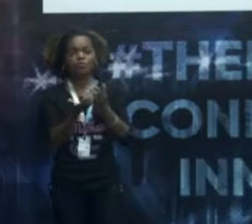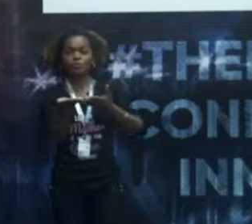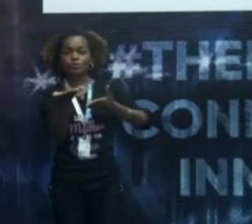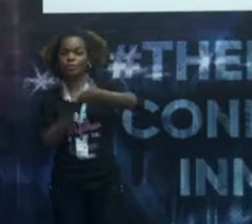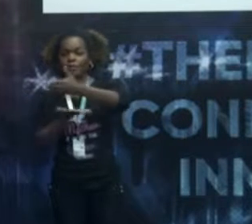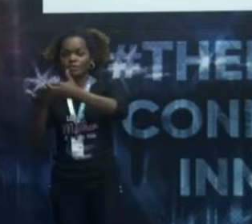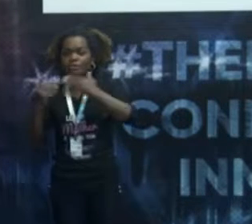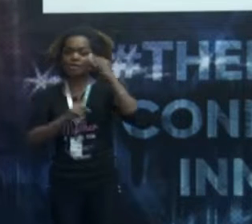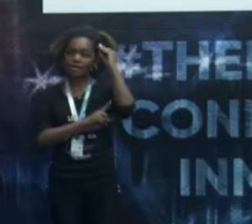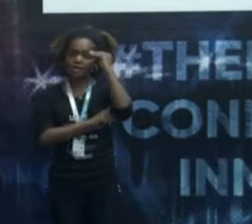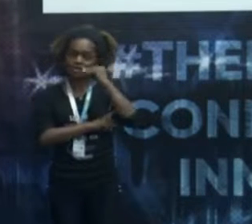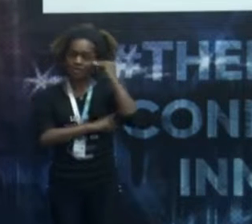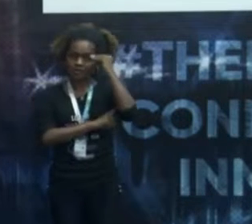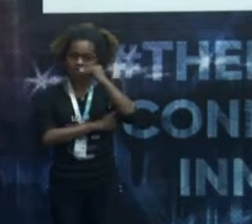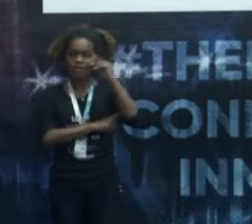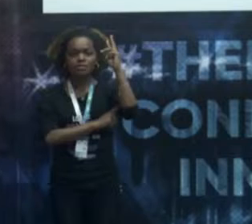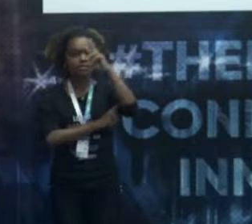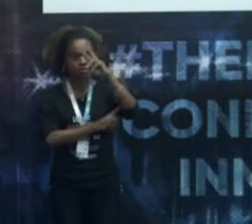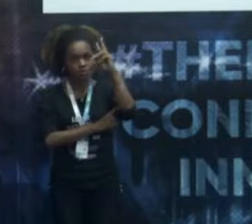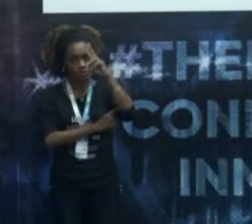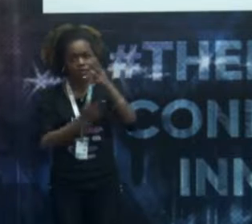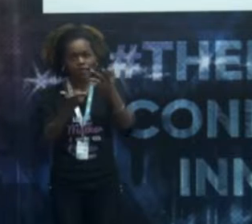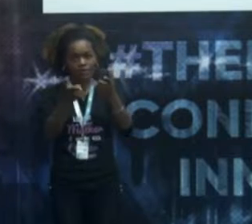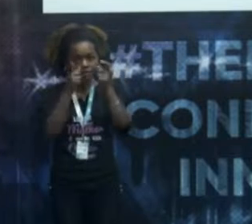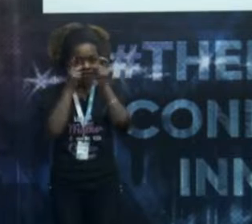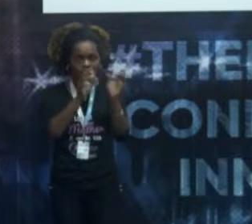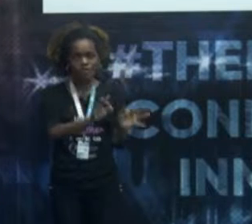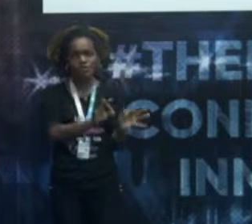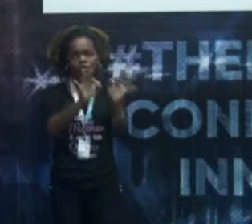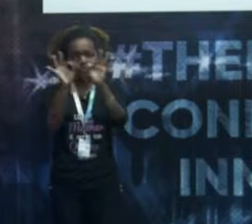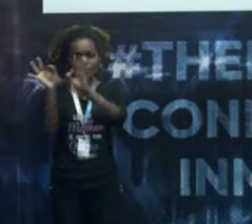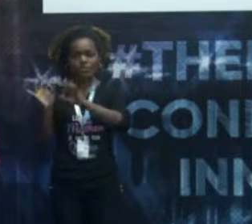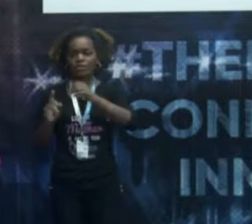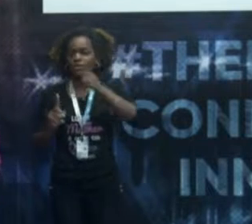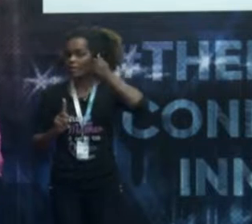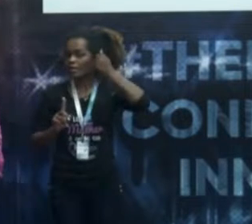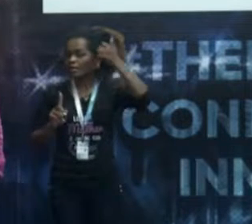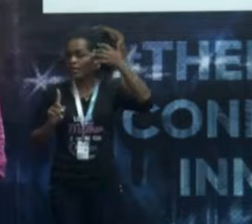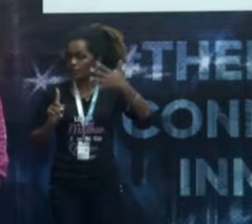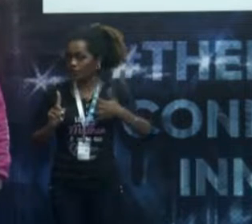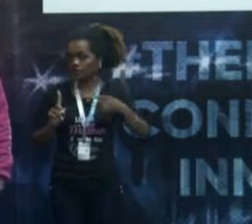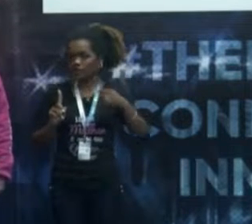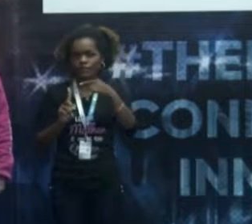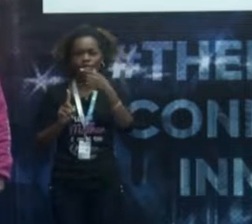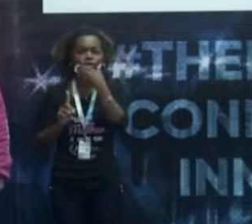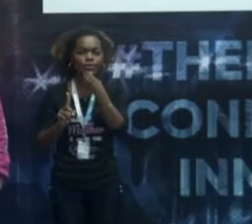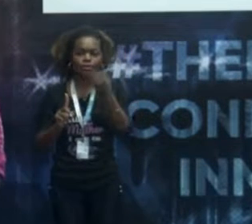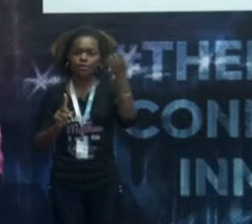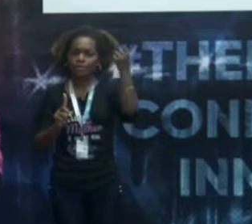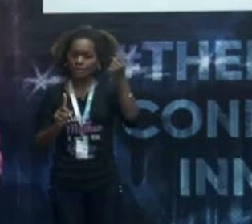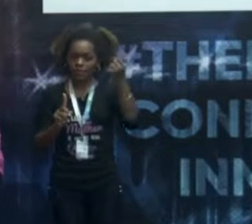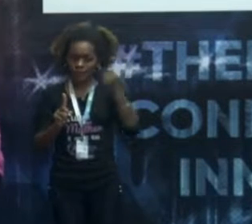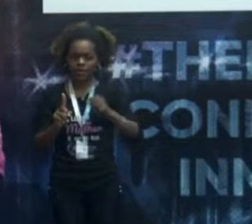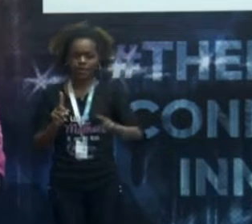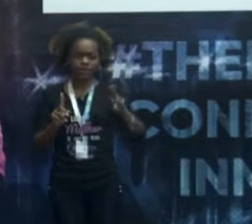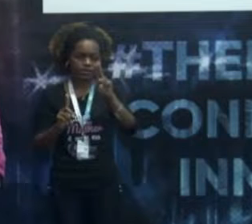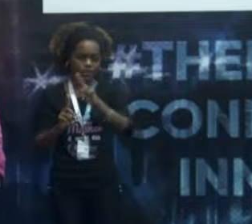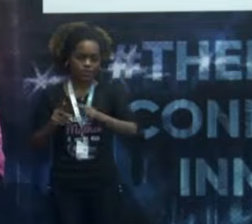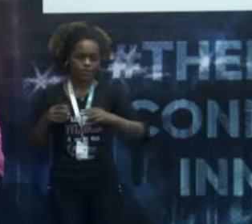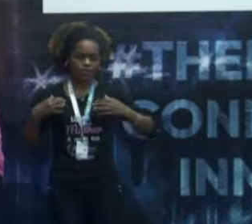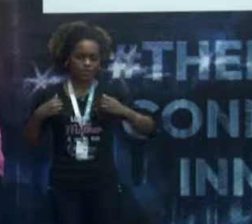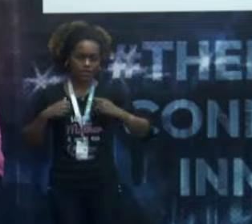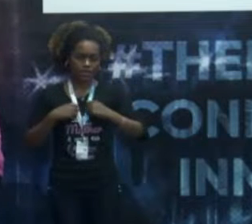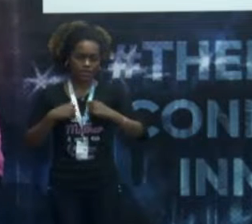todos que estão aí nos assistindo. Me autodescrevendo, eu sou um homem branco, estou usando uma camiseta polo